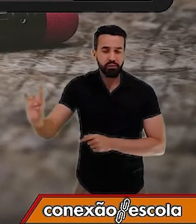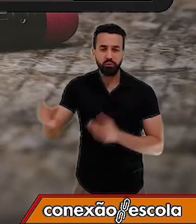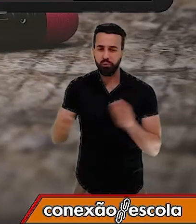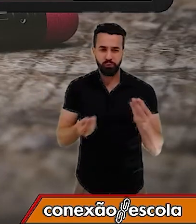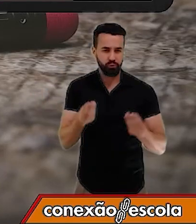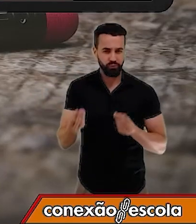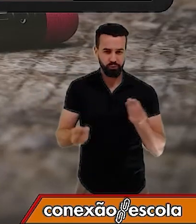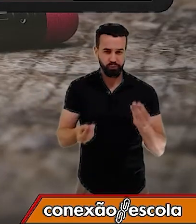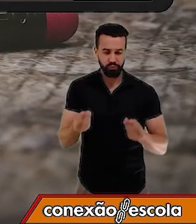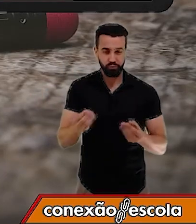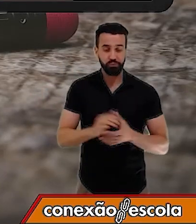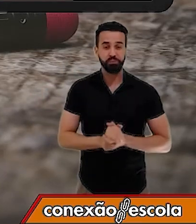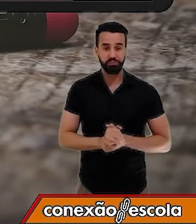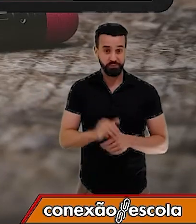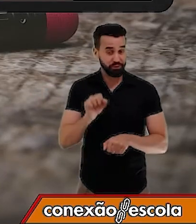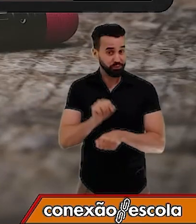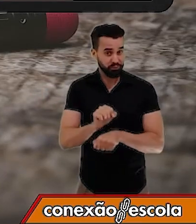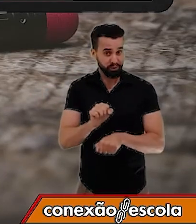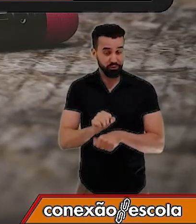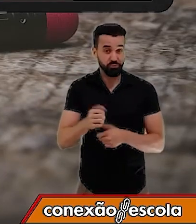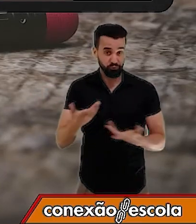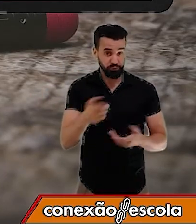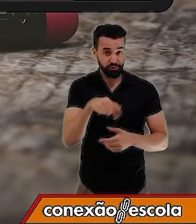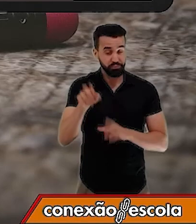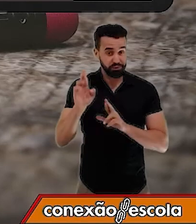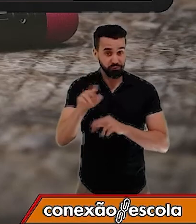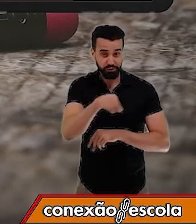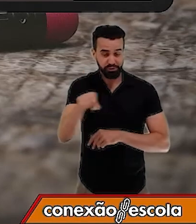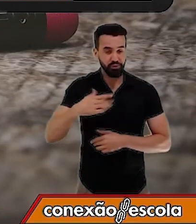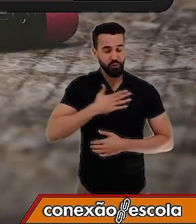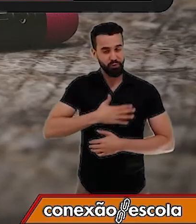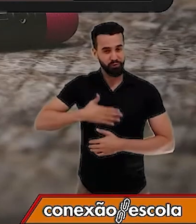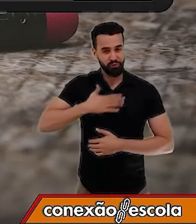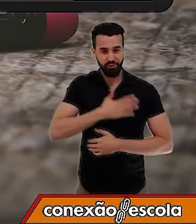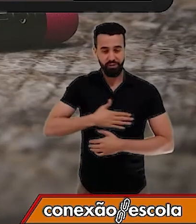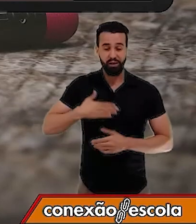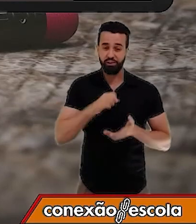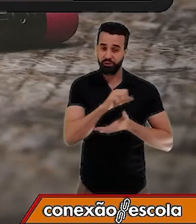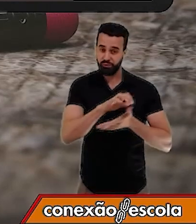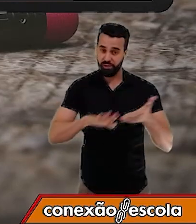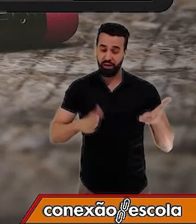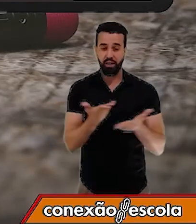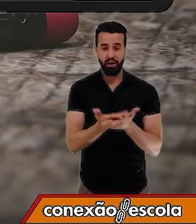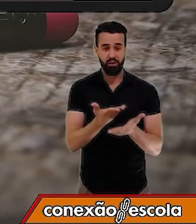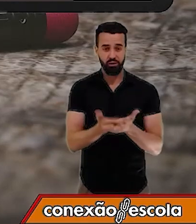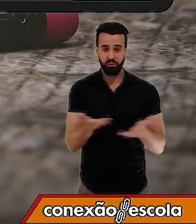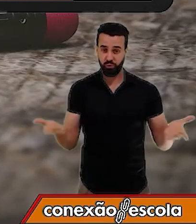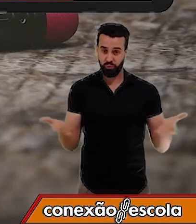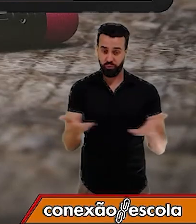Tá bom? Espero que vocês tenham gostado da aula. As atividades dessa aula de